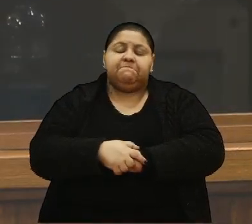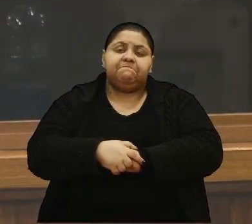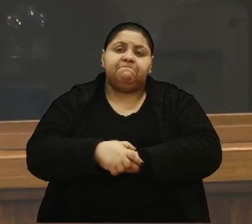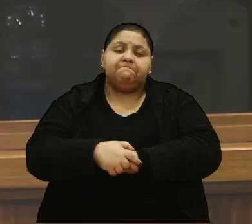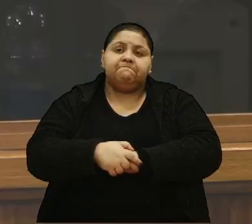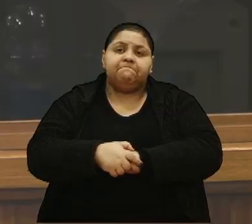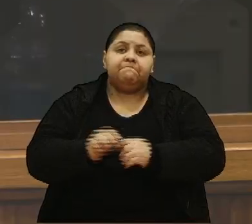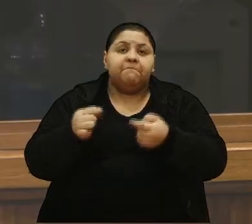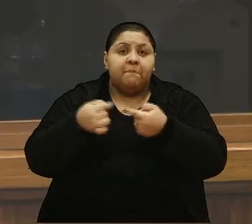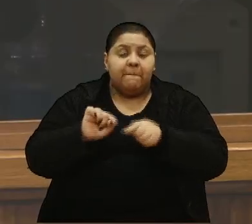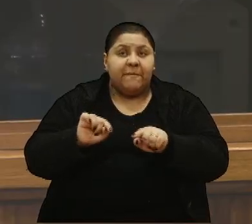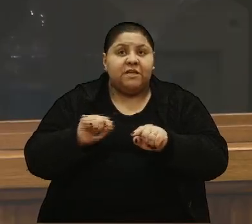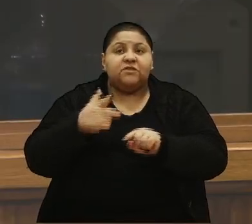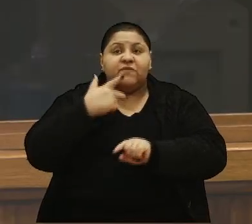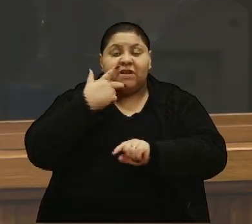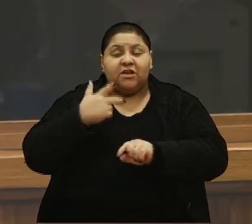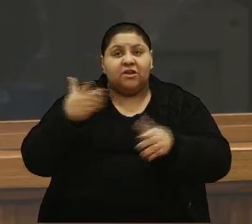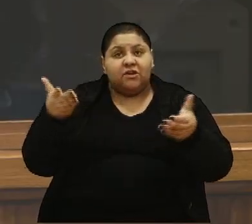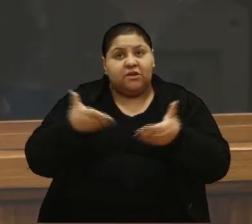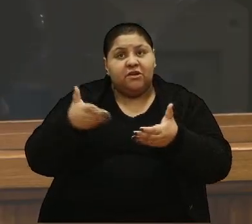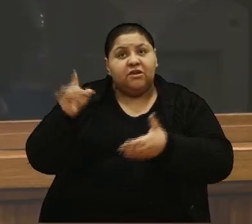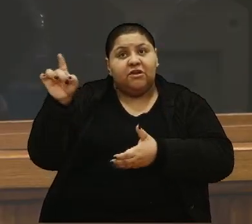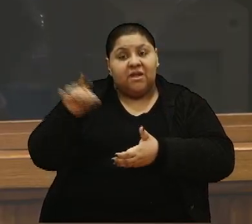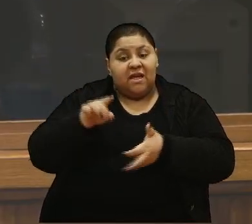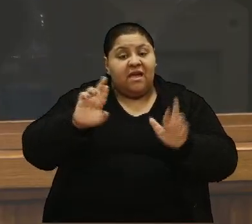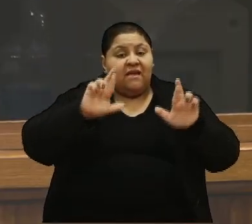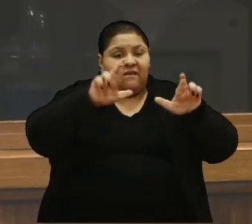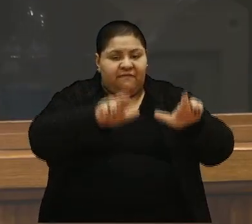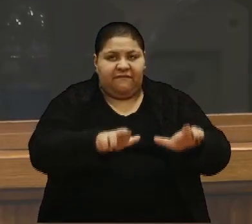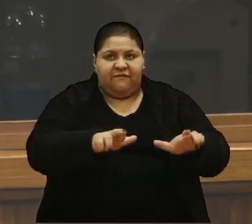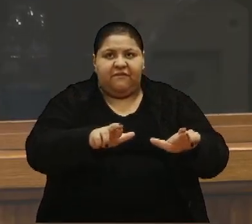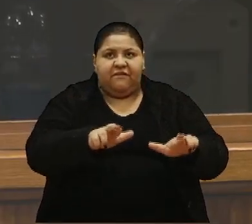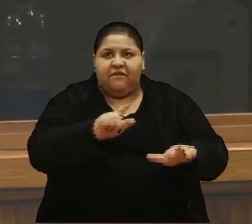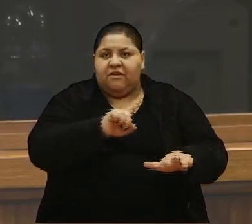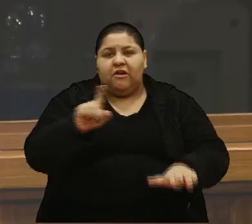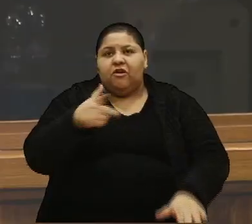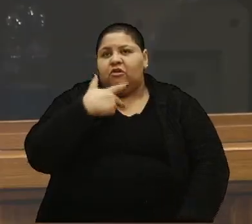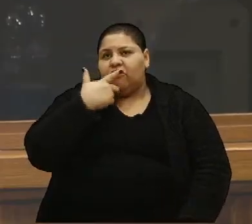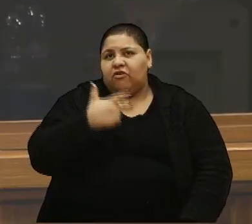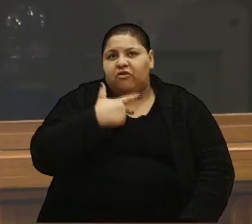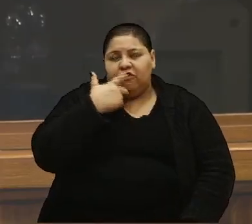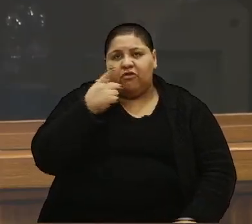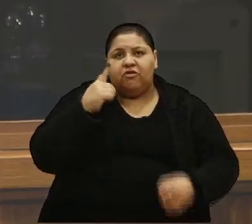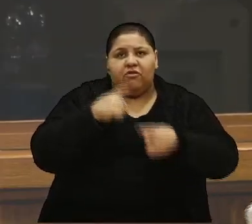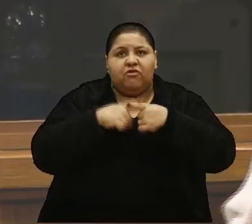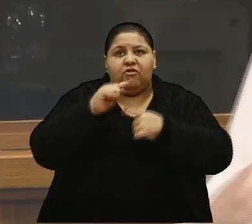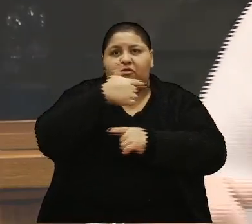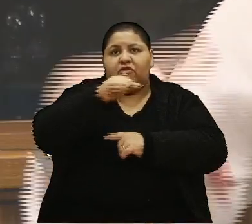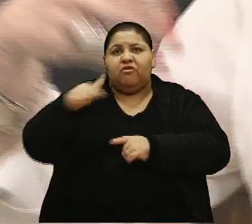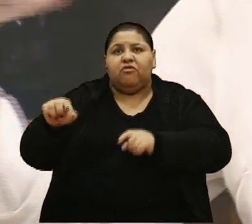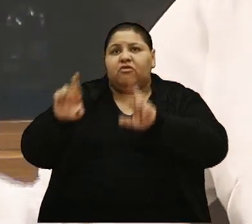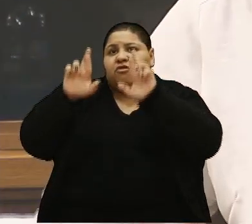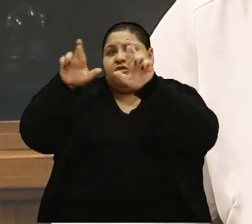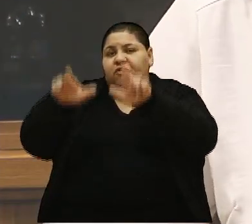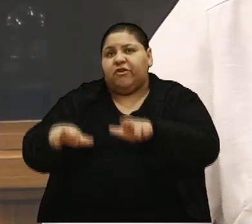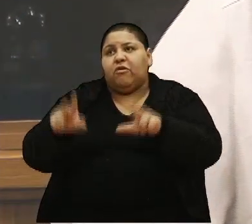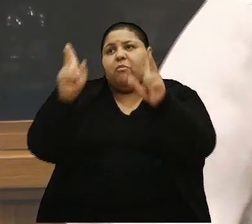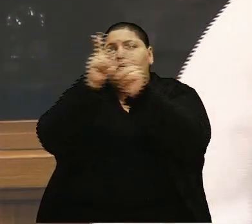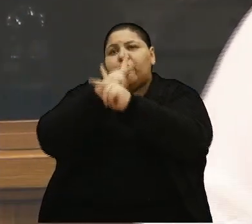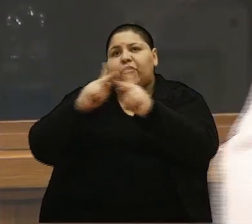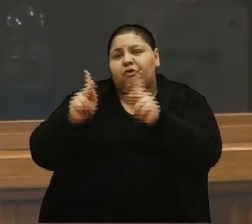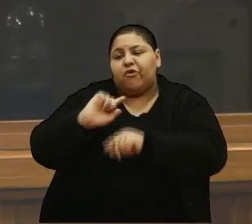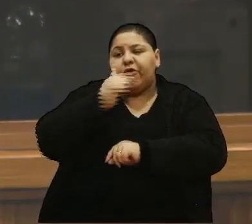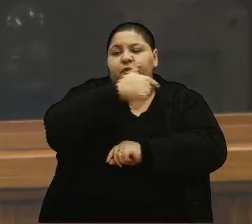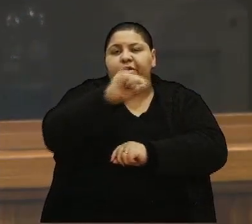está em pauta hoje é esta região. Então, eu não vou trazer aqui porque outras regiões estão poluídas, porque